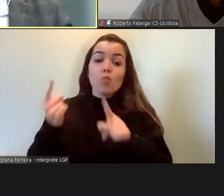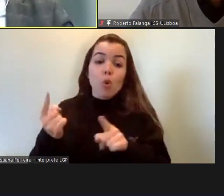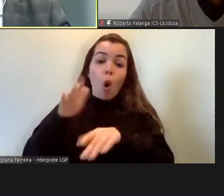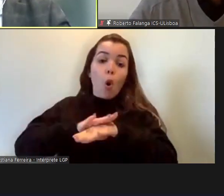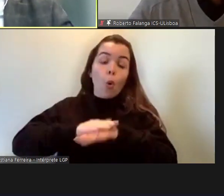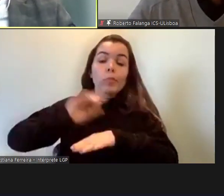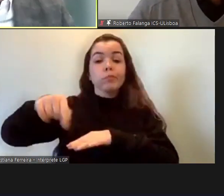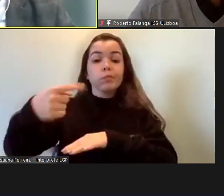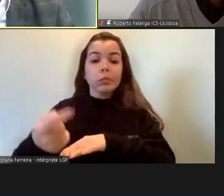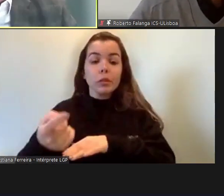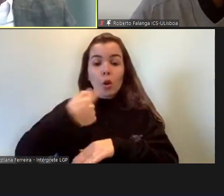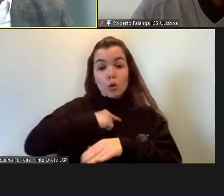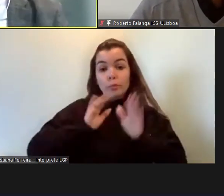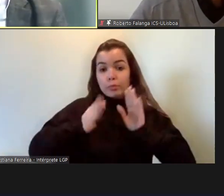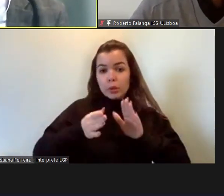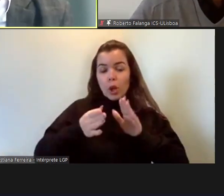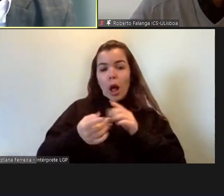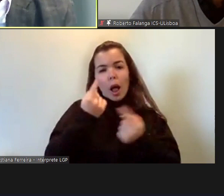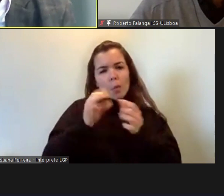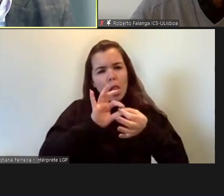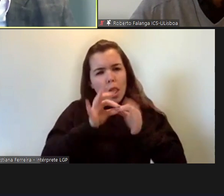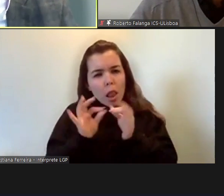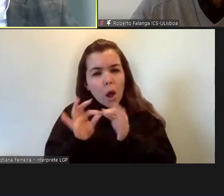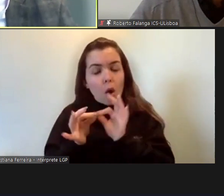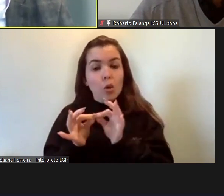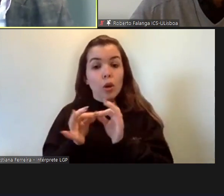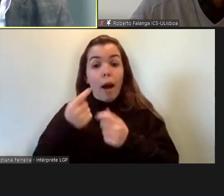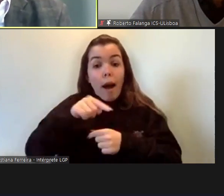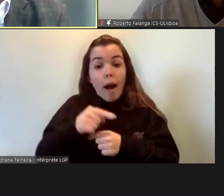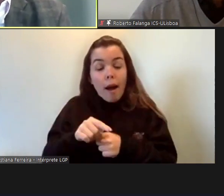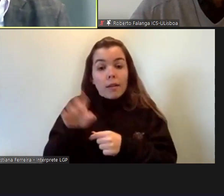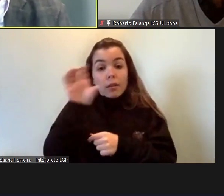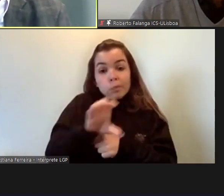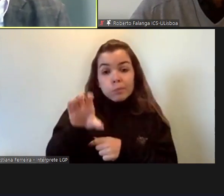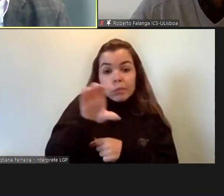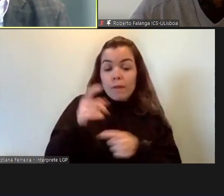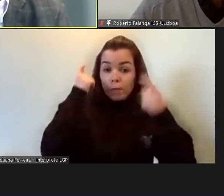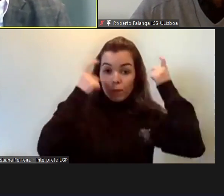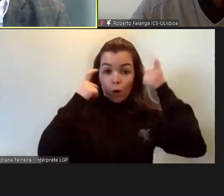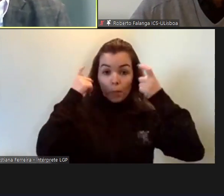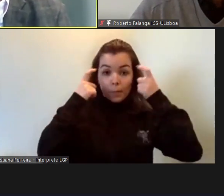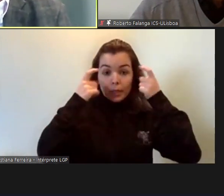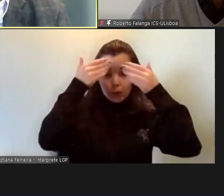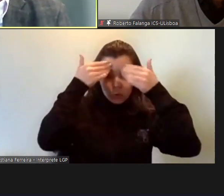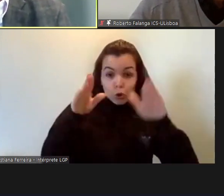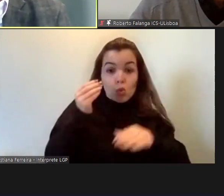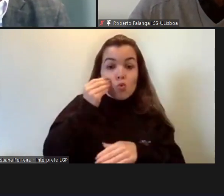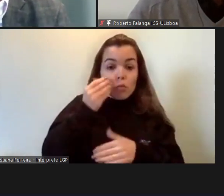de pensar aqui que tem que ser alguma coerência dentro daquilo que é a nossa forma de pensar a democracia.